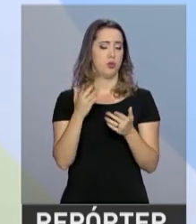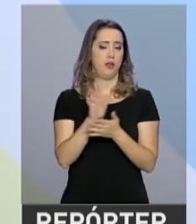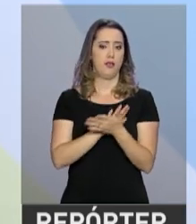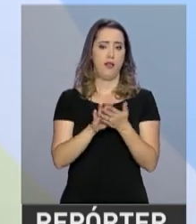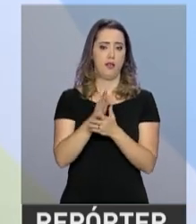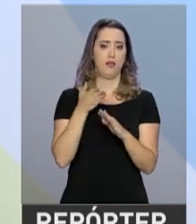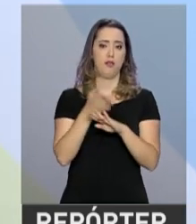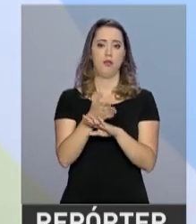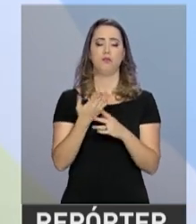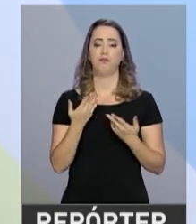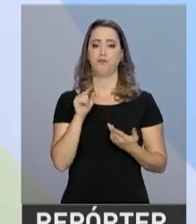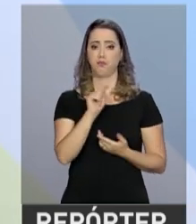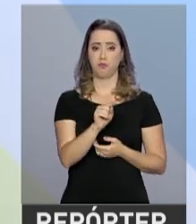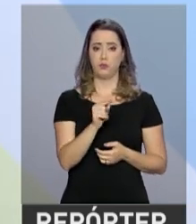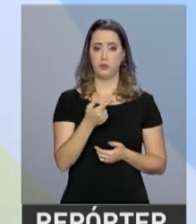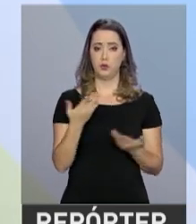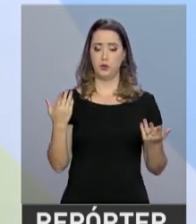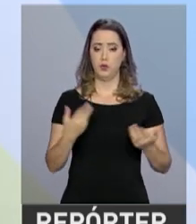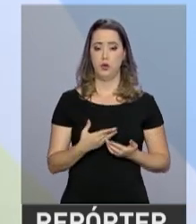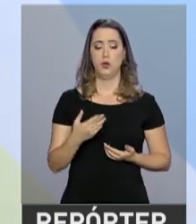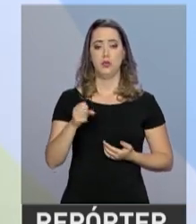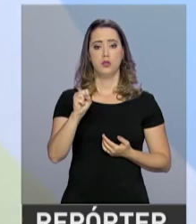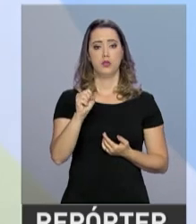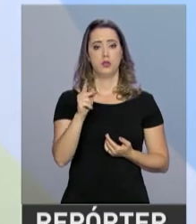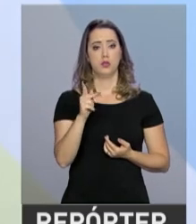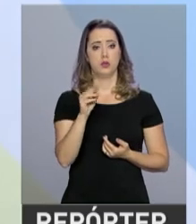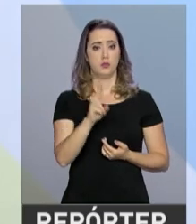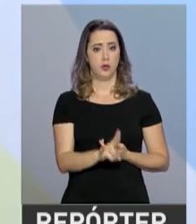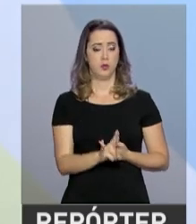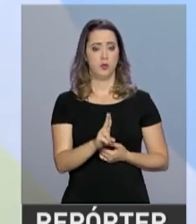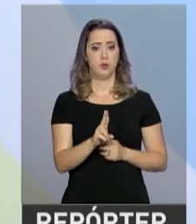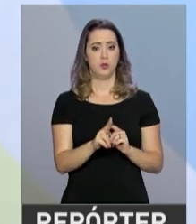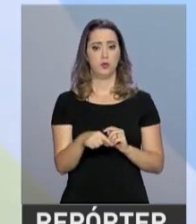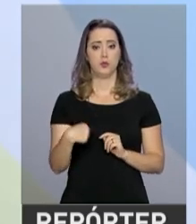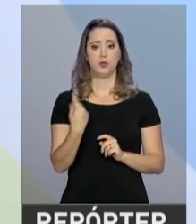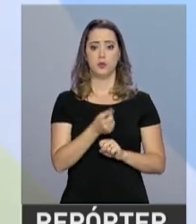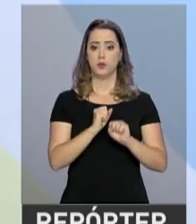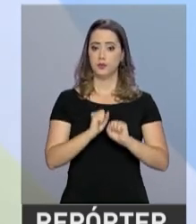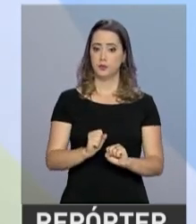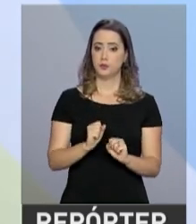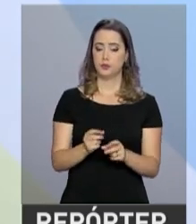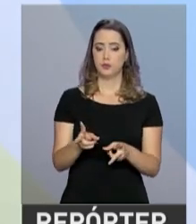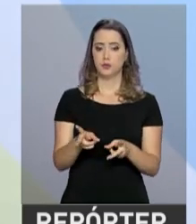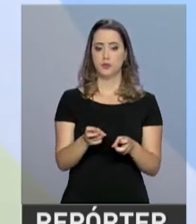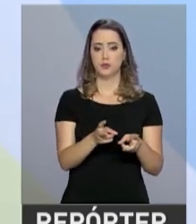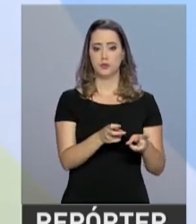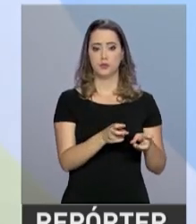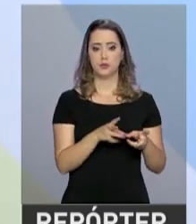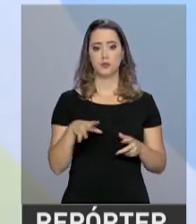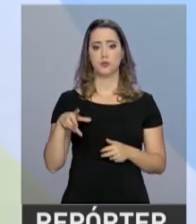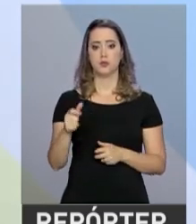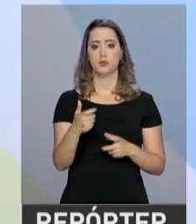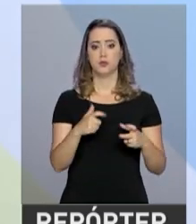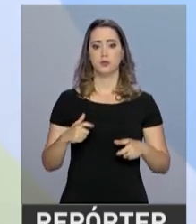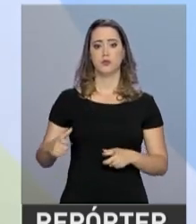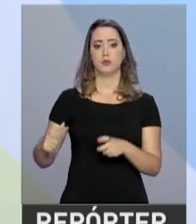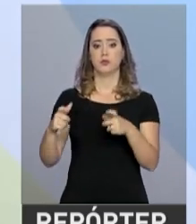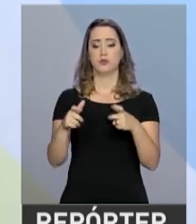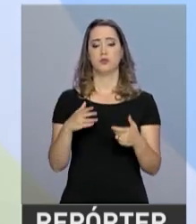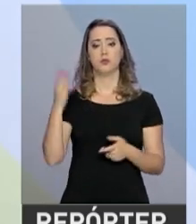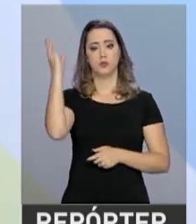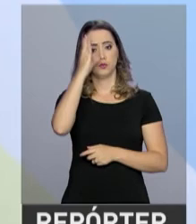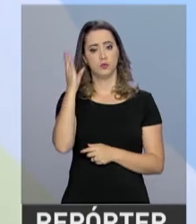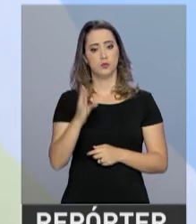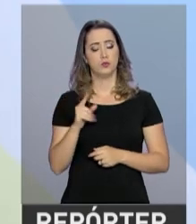trabalha com a expectativa sobre a tendência de patrimônio da união para que nós possamos identificar todos estes prédios no